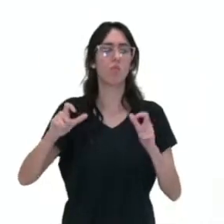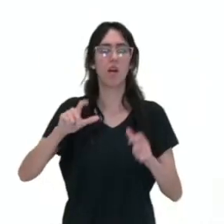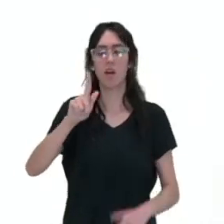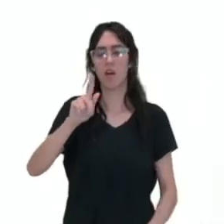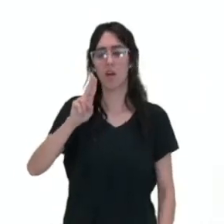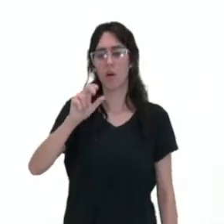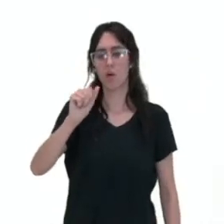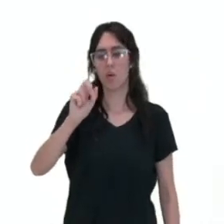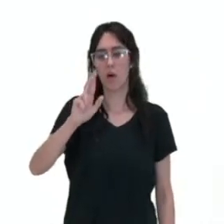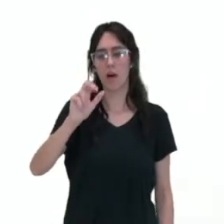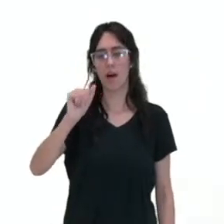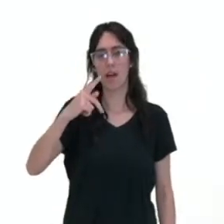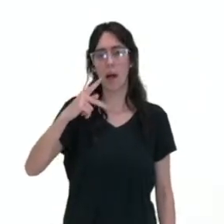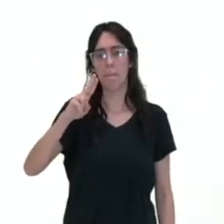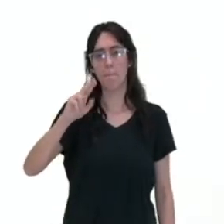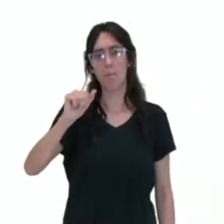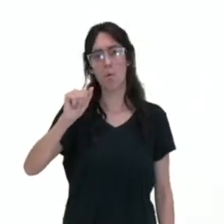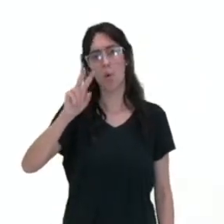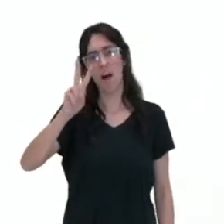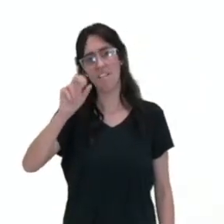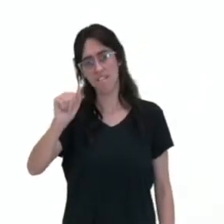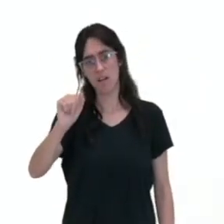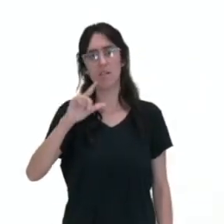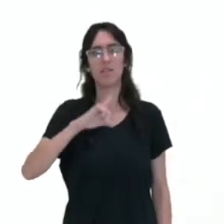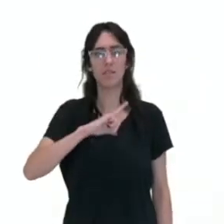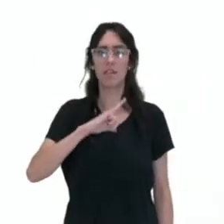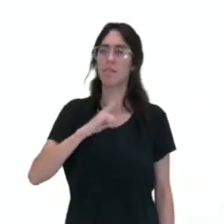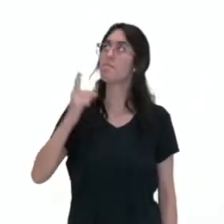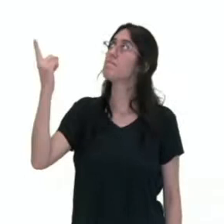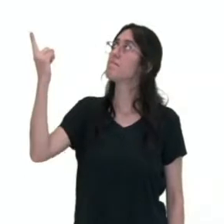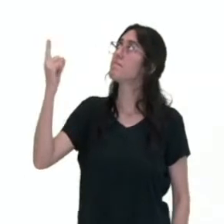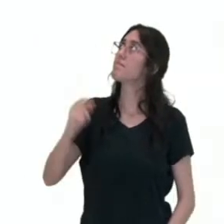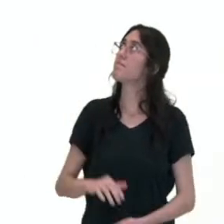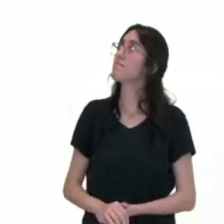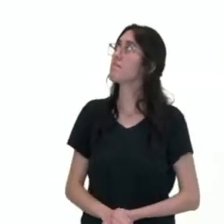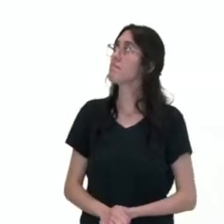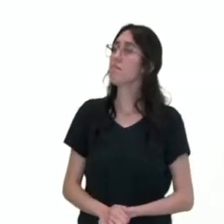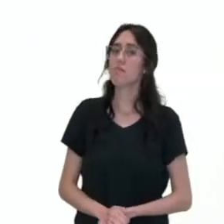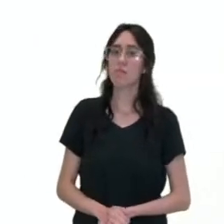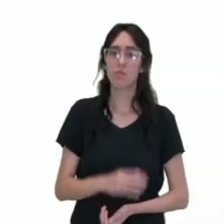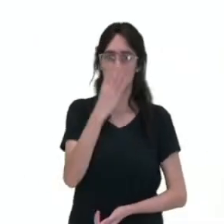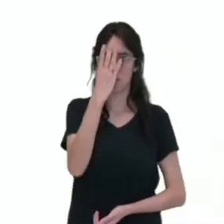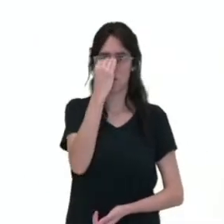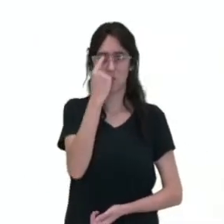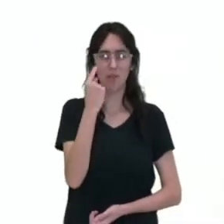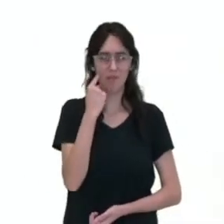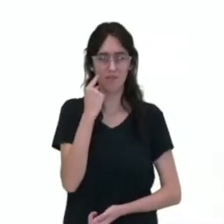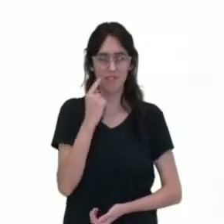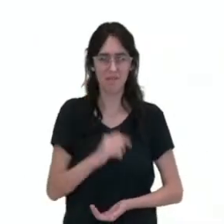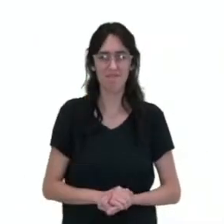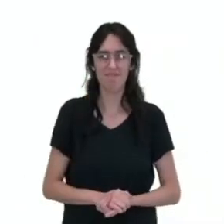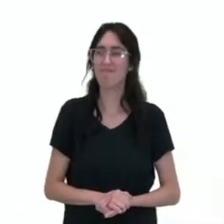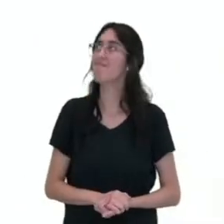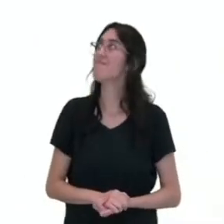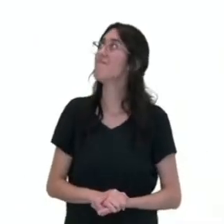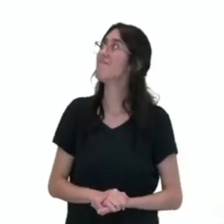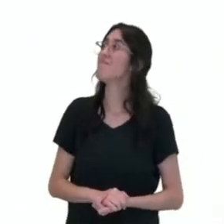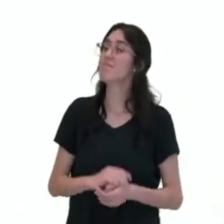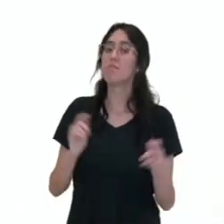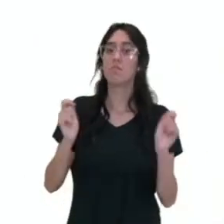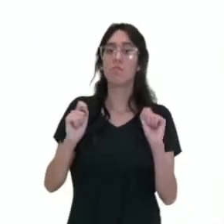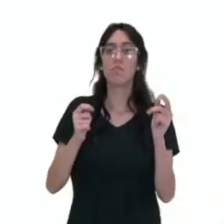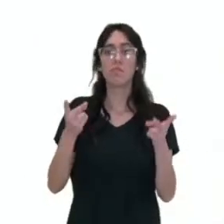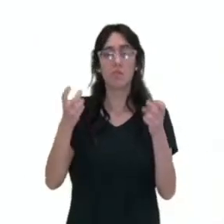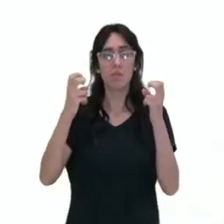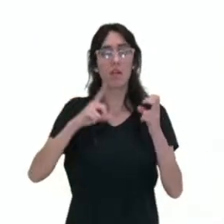estágio inicial de evolução. Perceba que na imagem que aparece na sua tela do lado esquerdo, nós conseguimos identificar uma